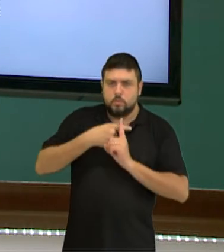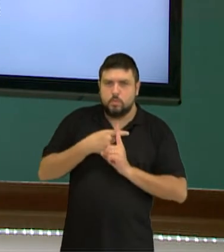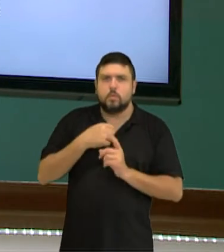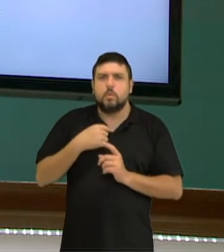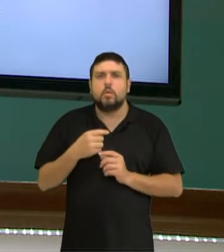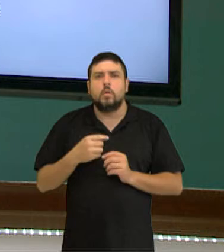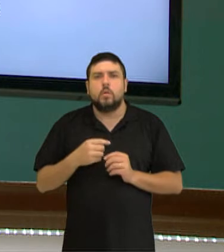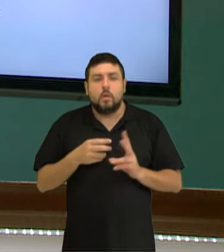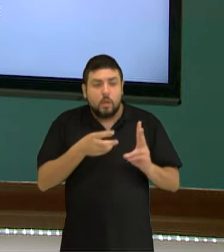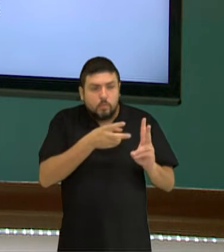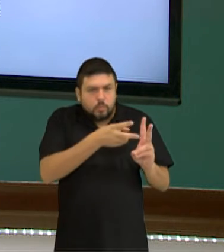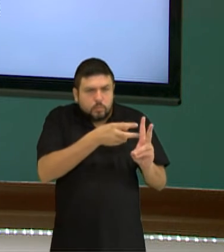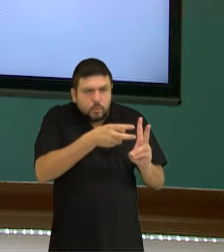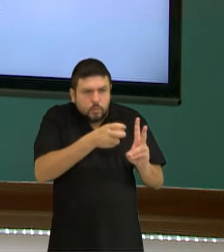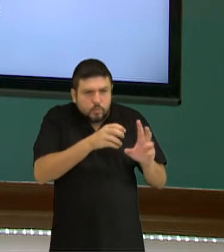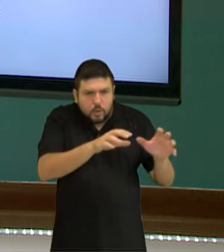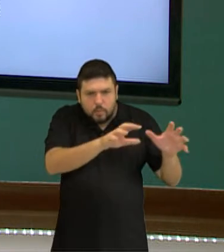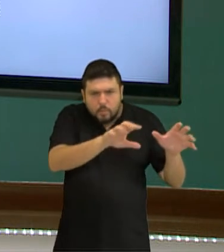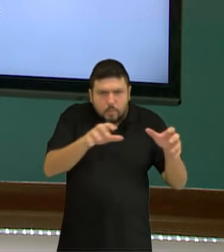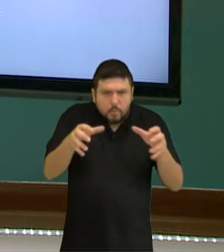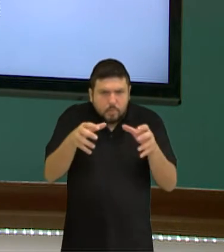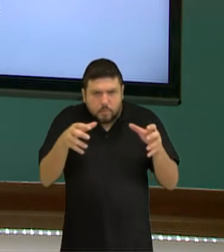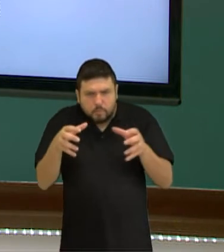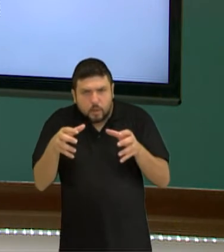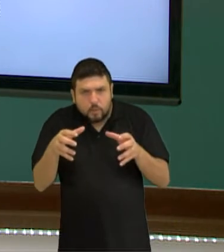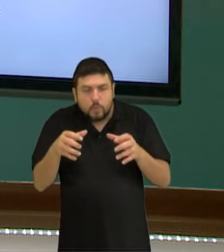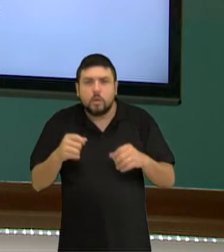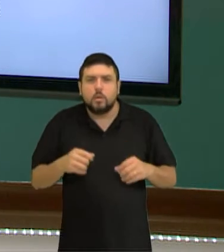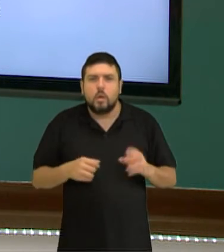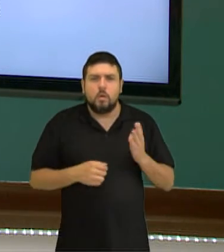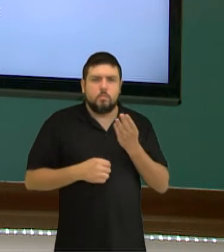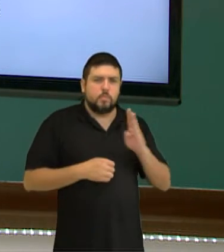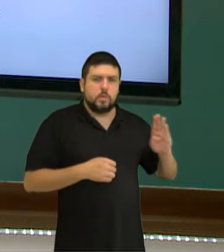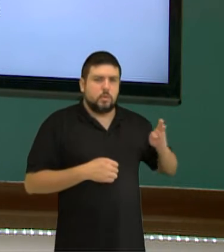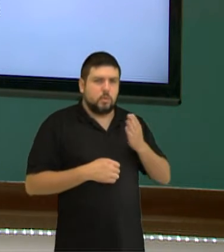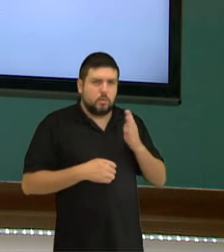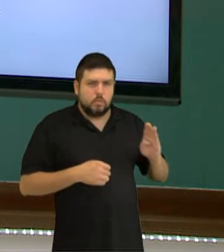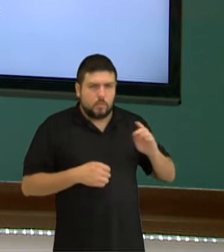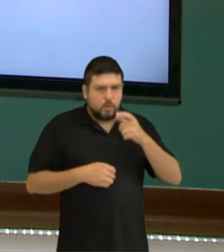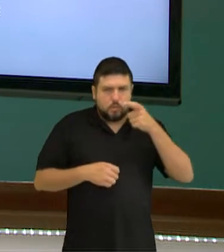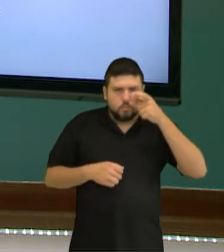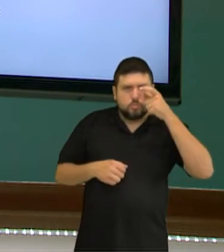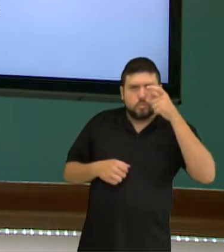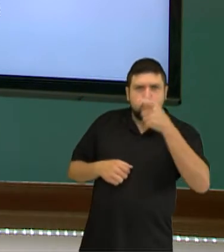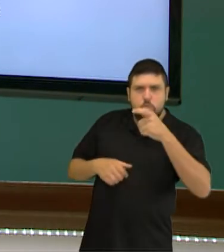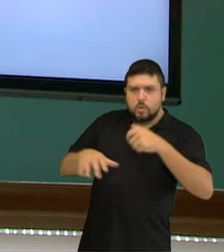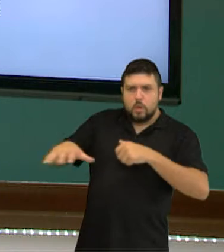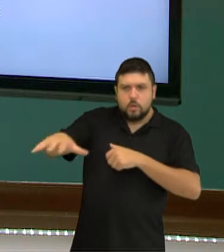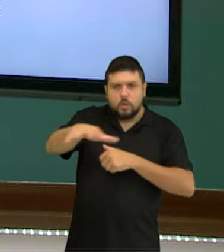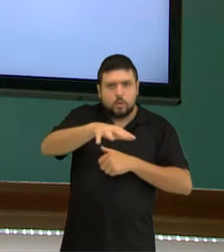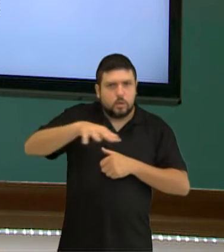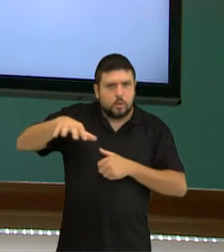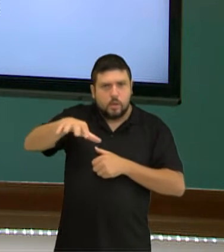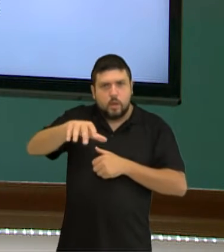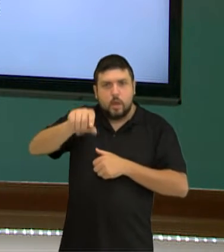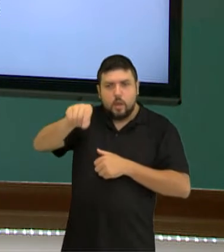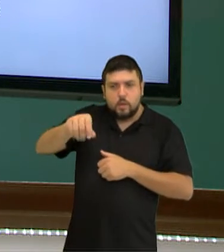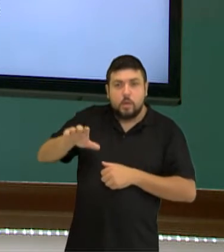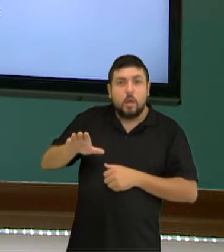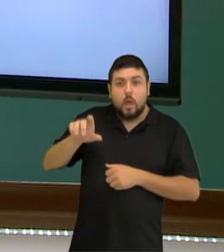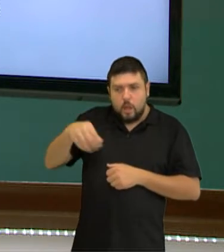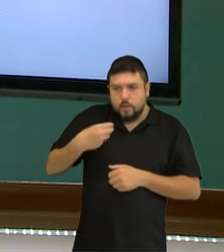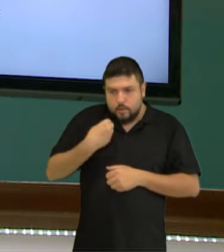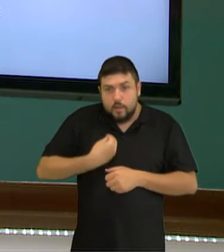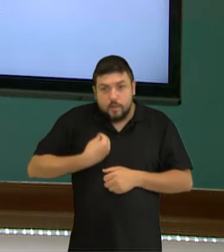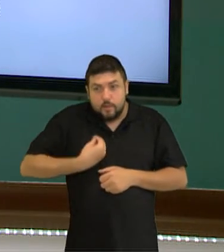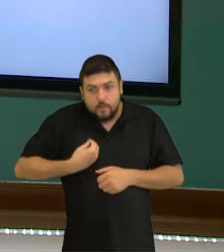desses indígenas sob a administração dos jesuítas, eram alvo constante das bandeiras, uma vez que os indígenas estavam